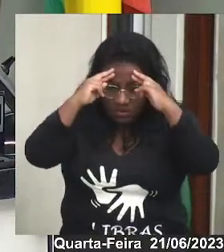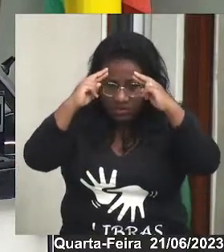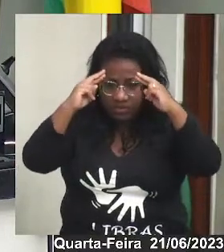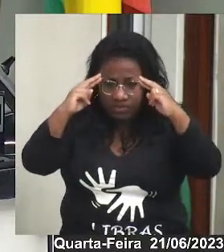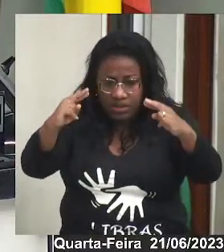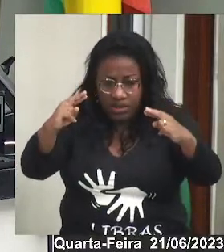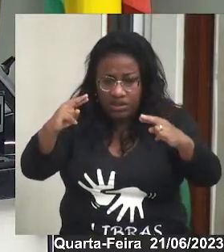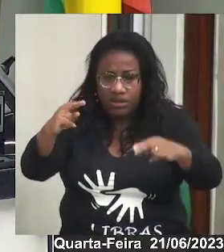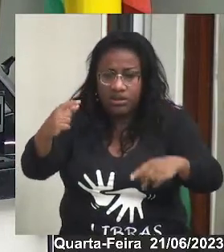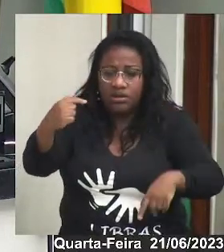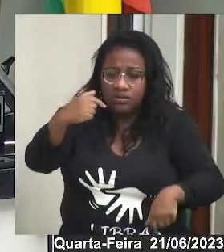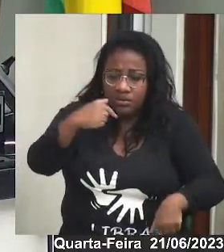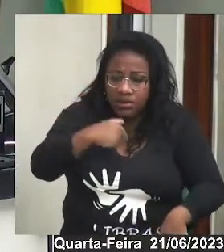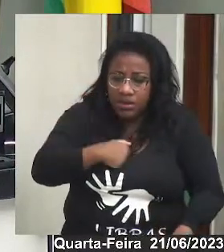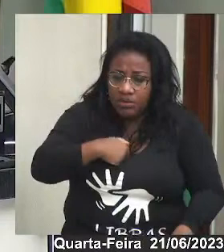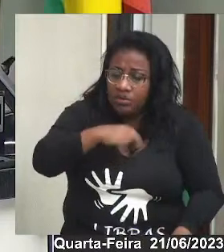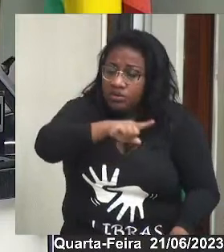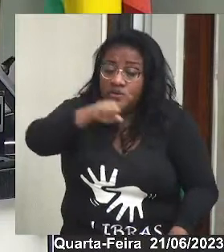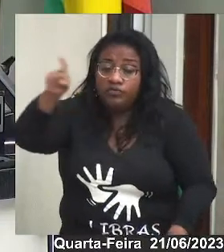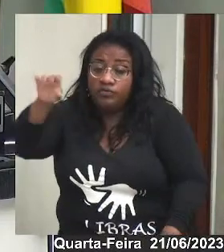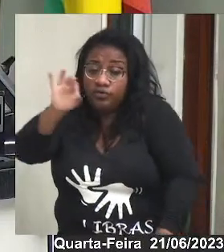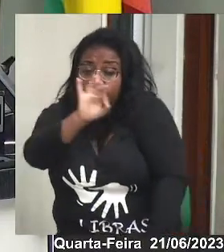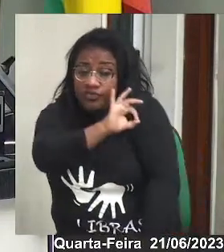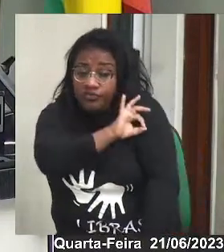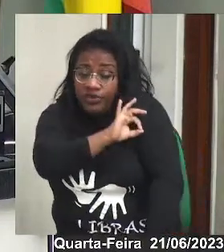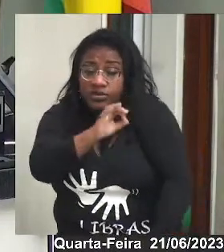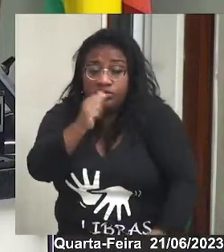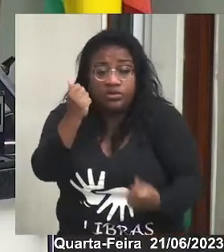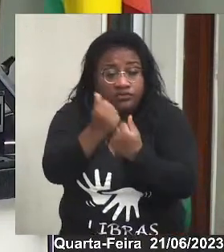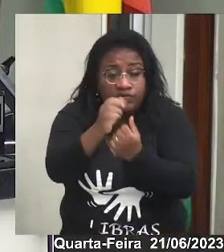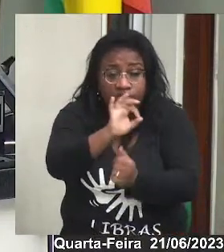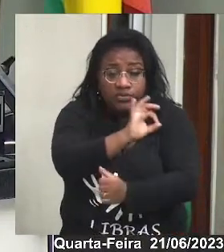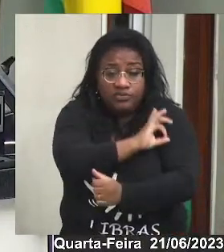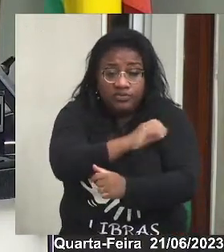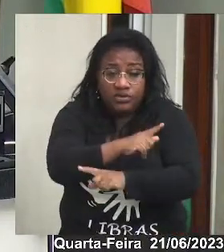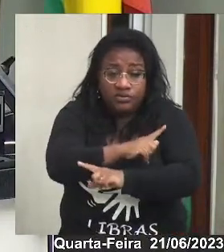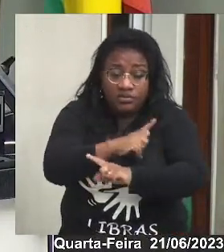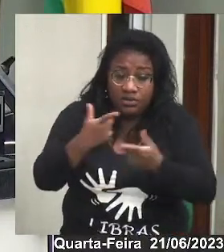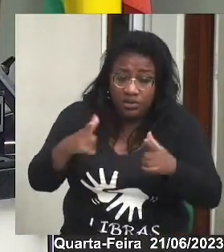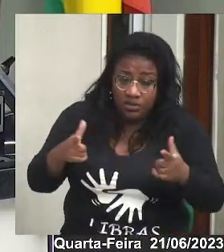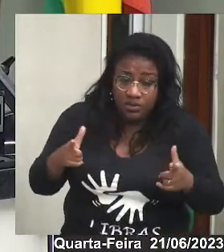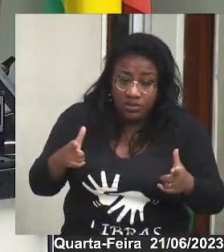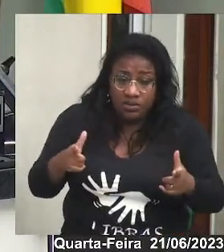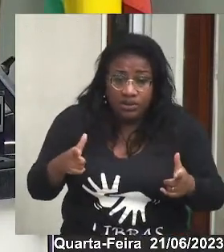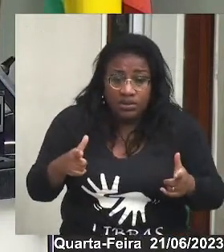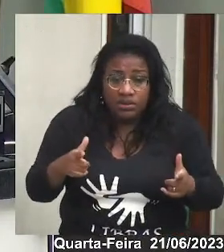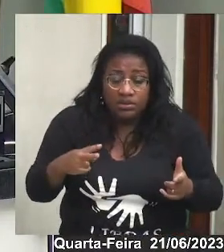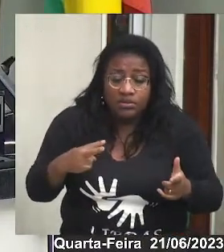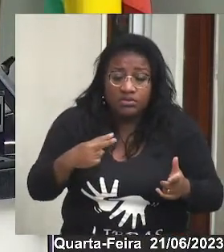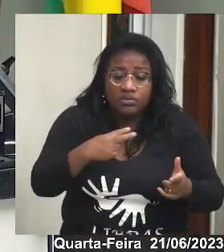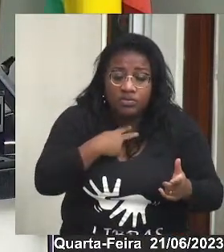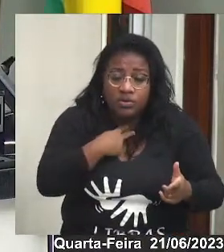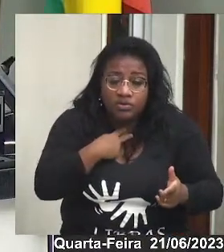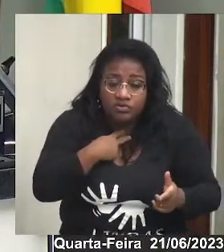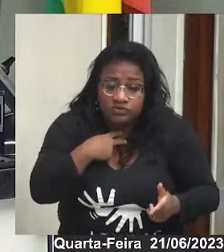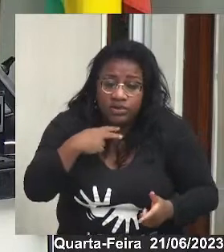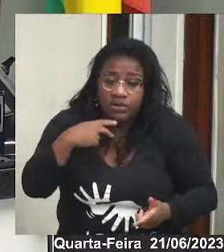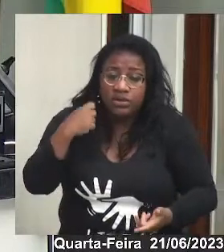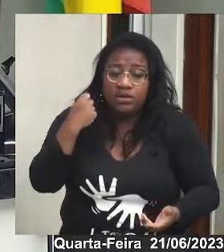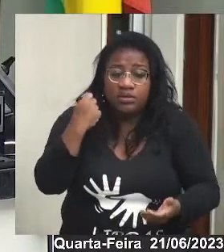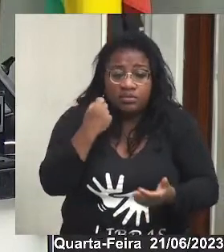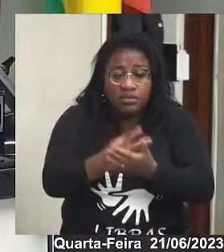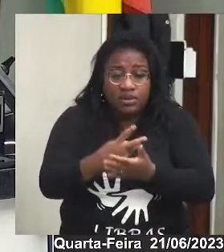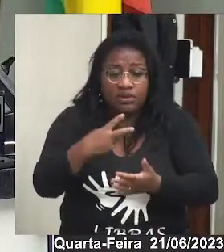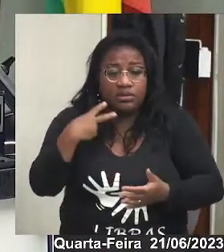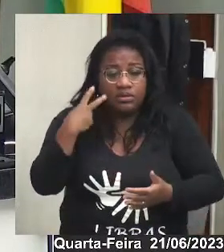vou fazer, quem desrespeitou foi eu. Não foi o prefeito nem o vice-prefeito, não. Então o Hugo não pode pagar pela fala de